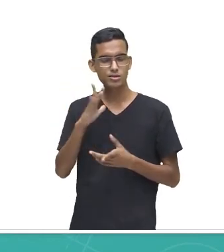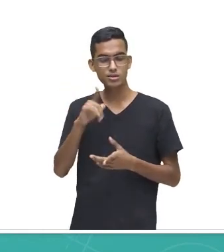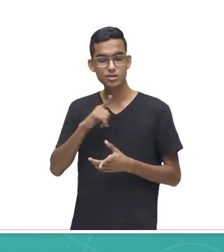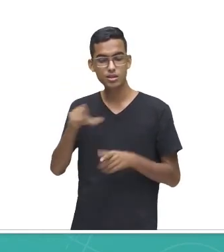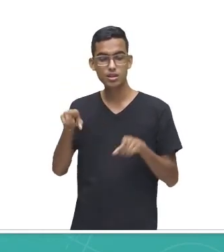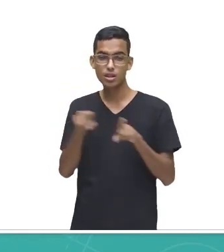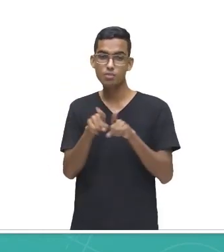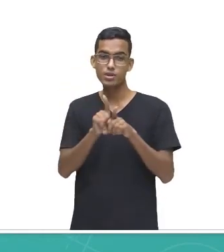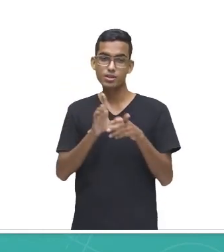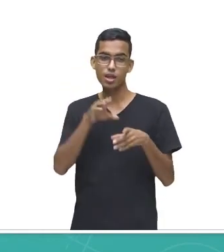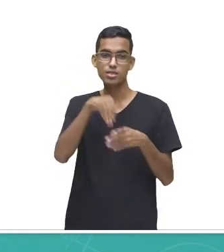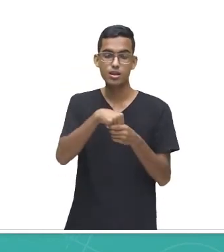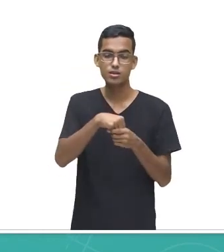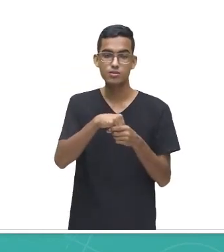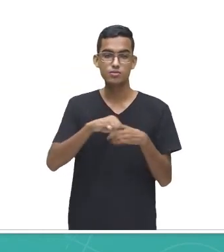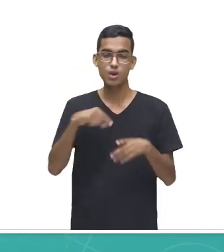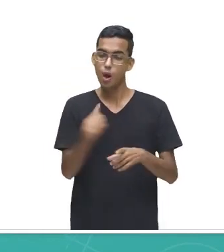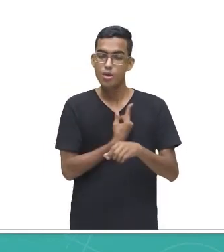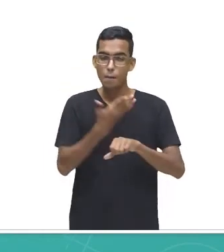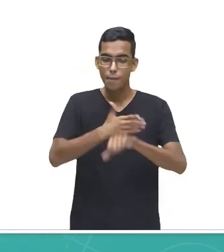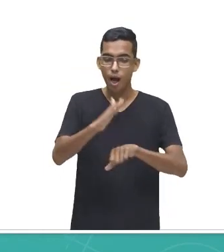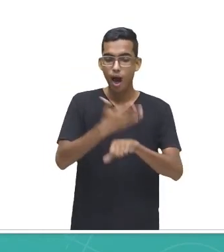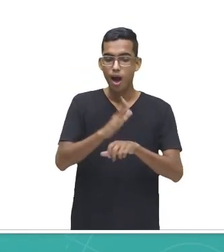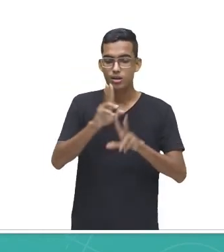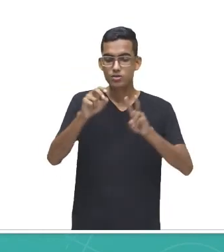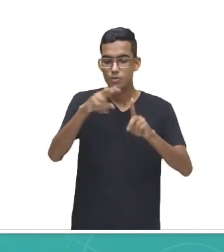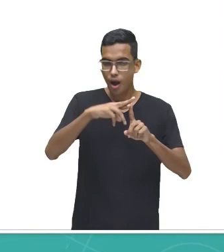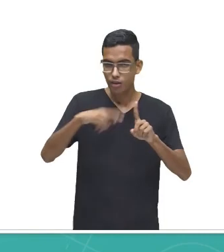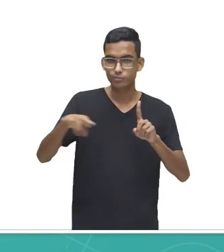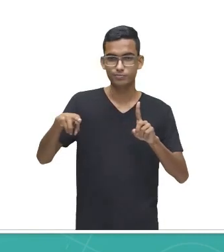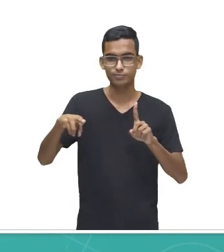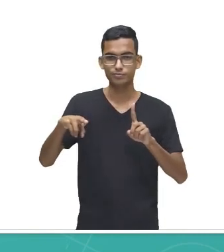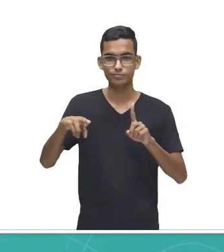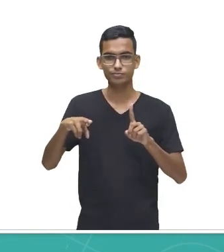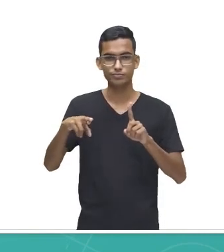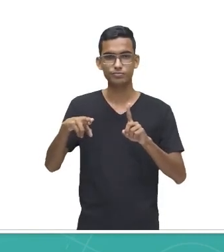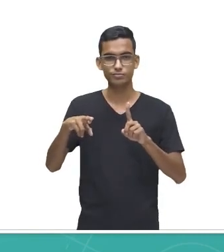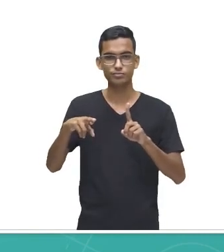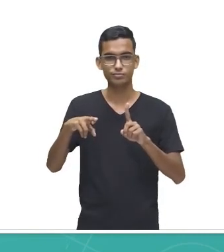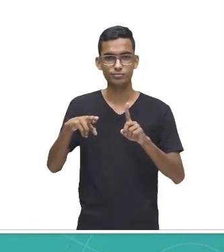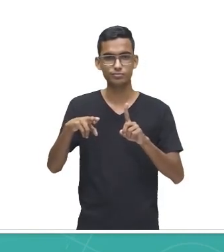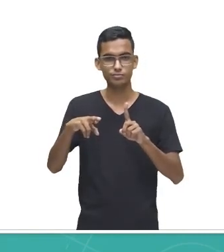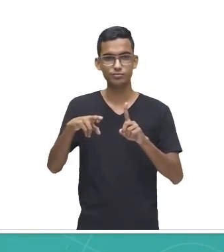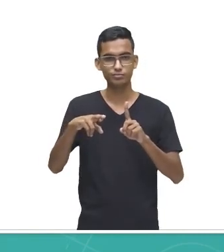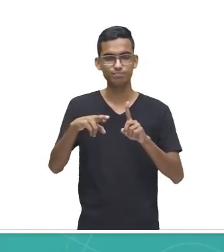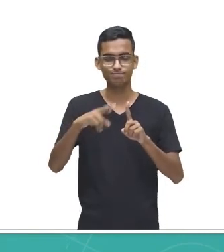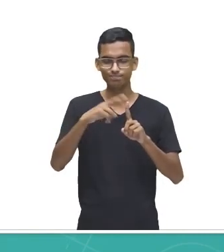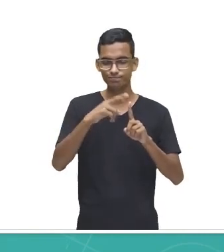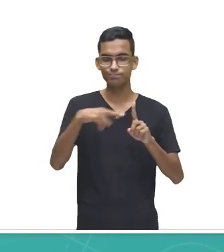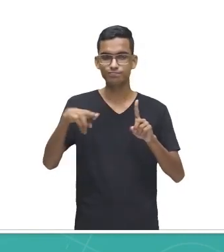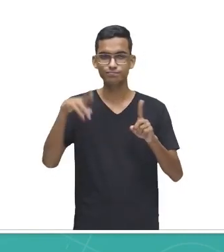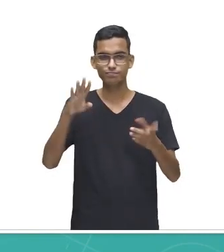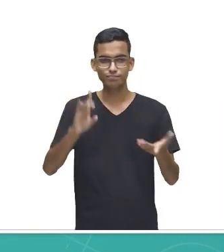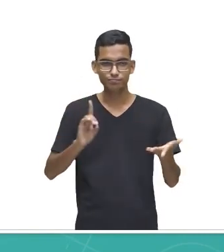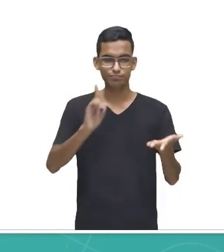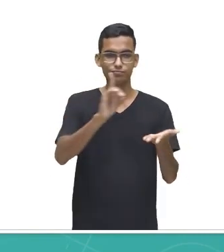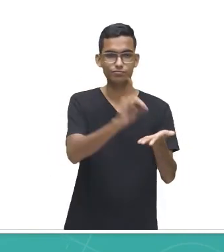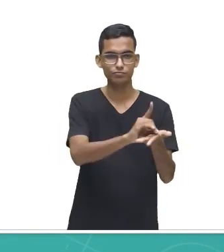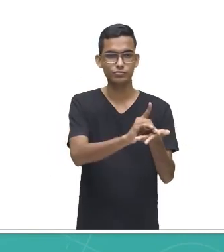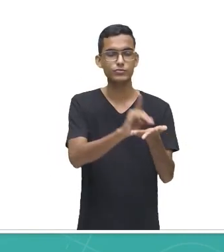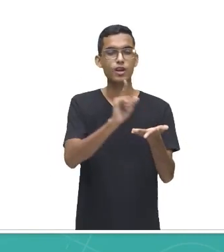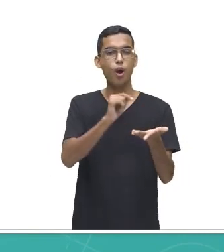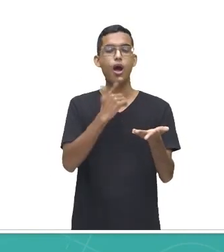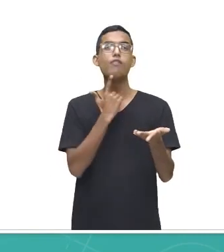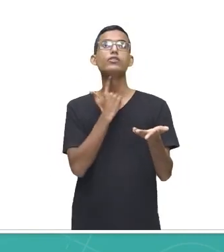denominações religiosas, você tem um acento muito grande no discurso teocêntrico. É a vontade de